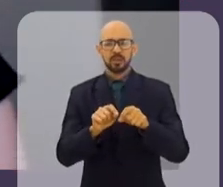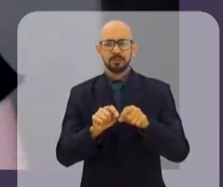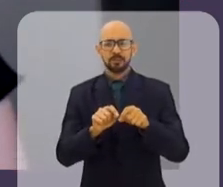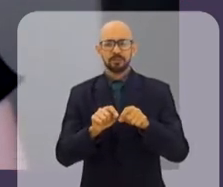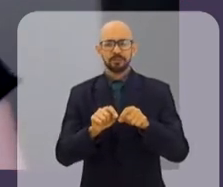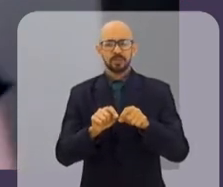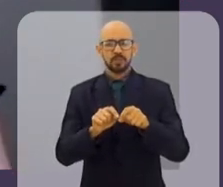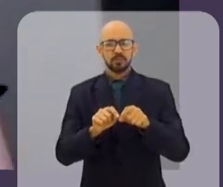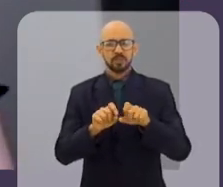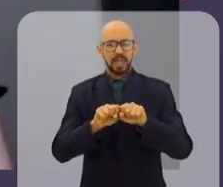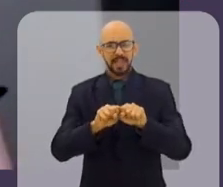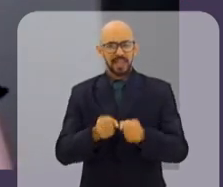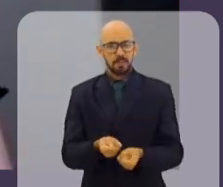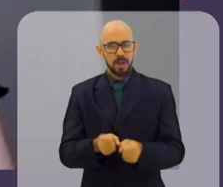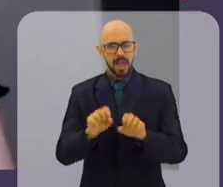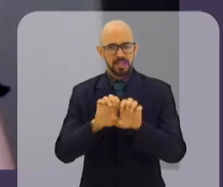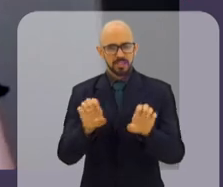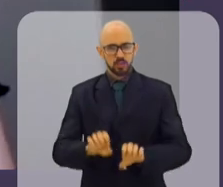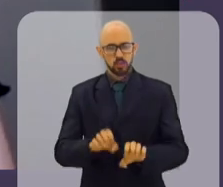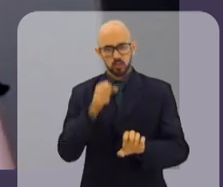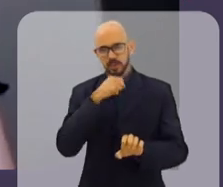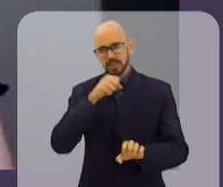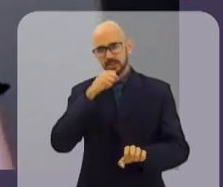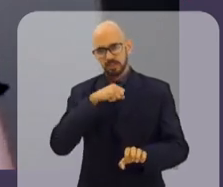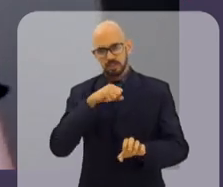é enfraquecendo essa estrutura.